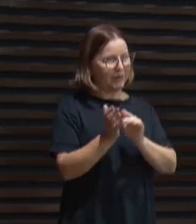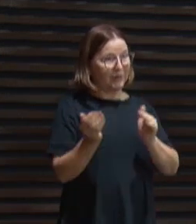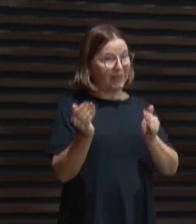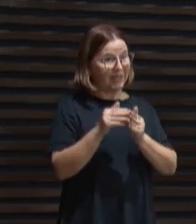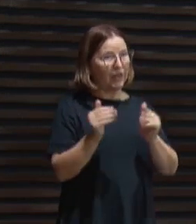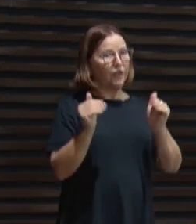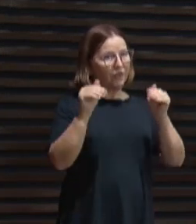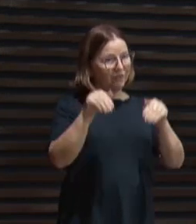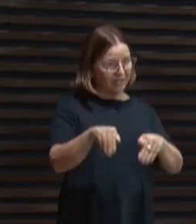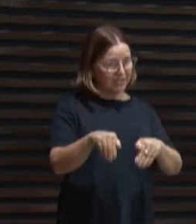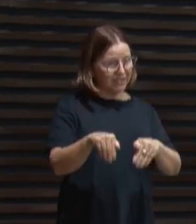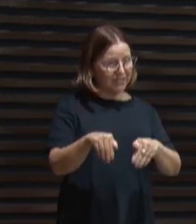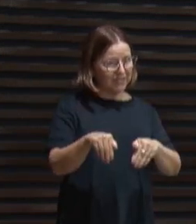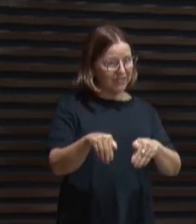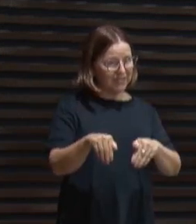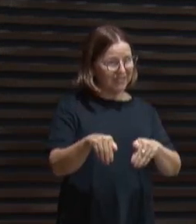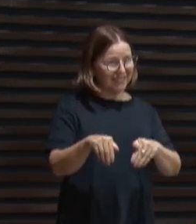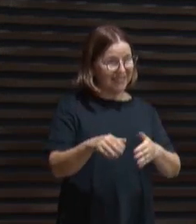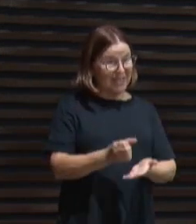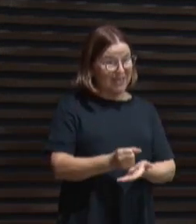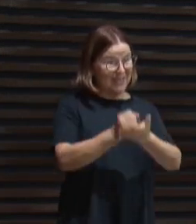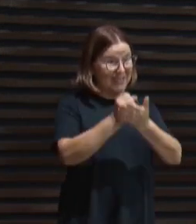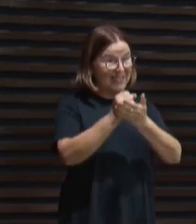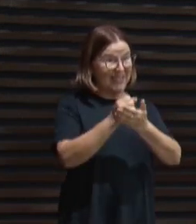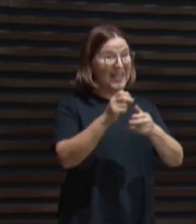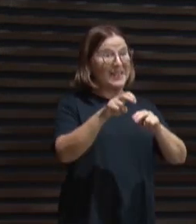uma esquizofrenia?